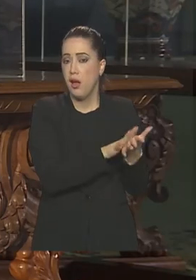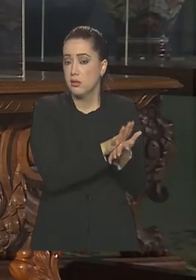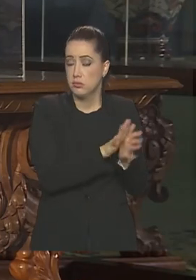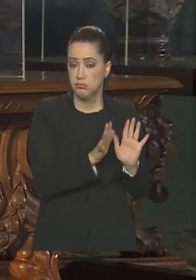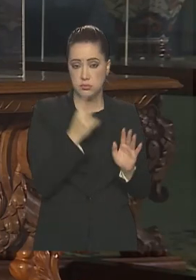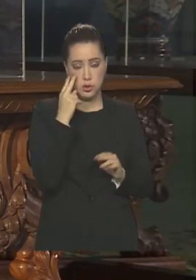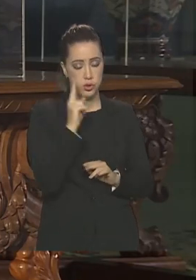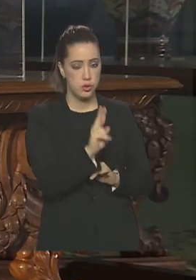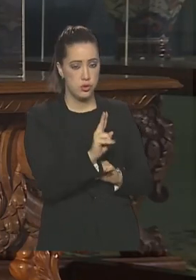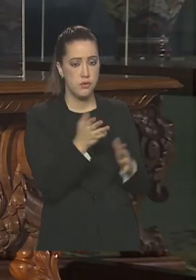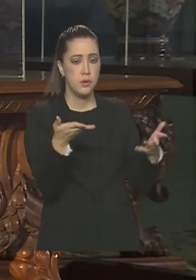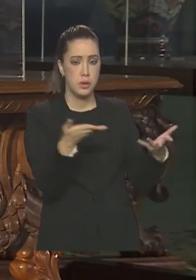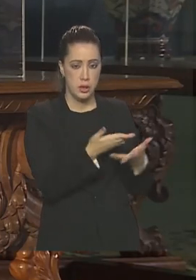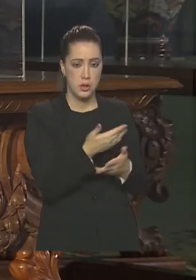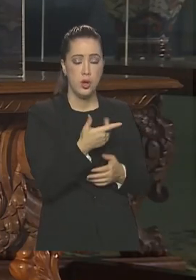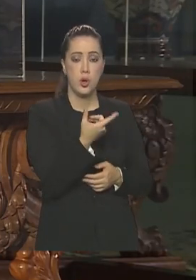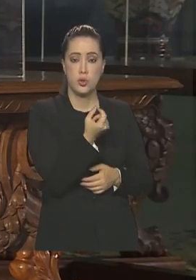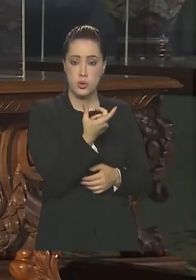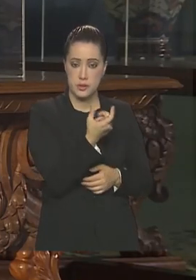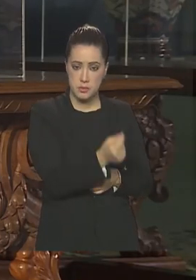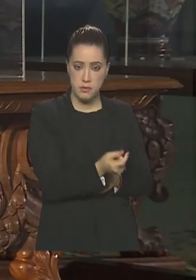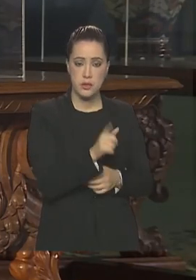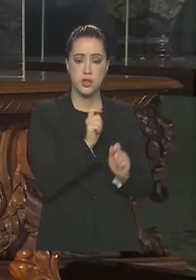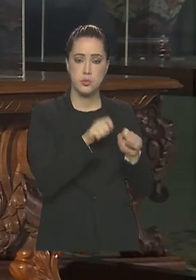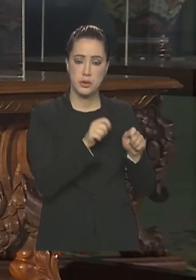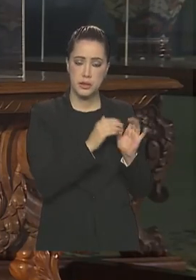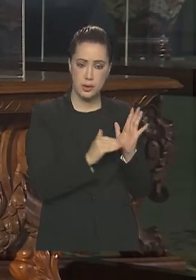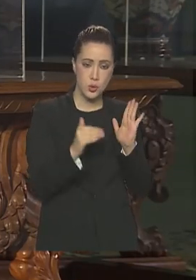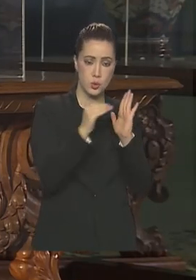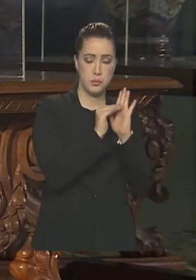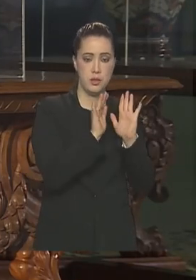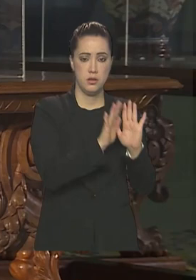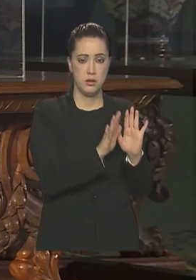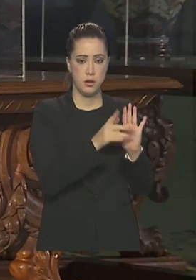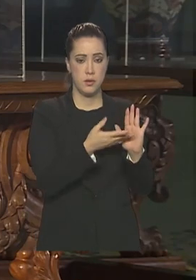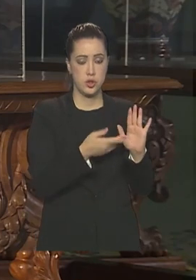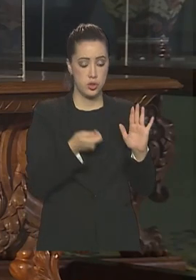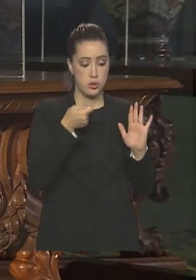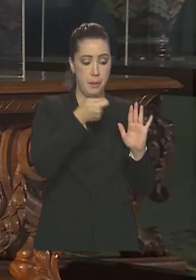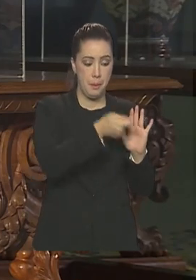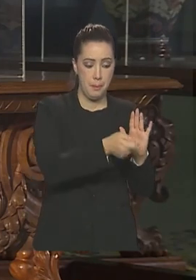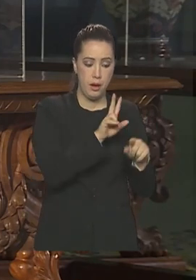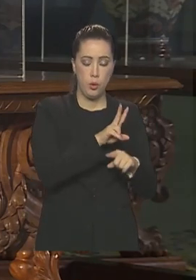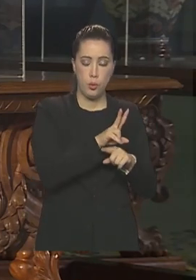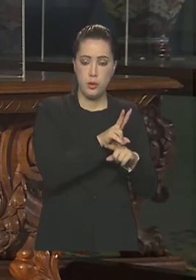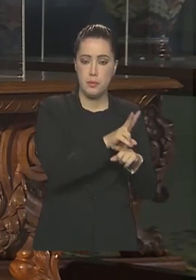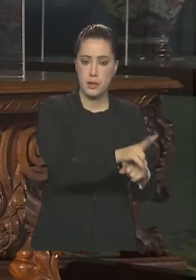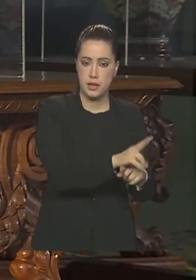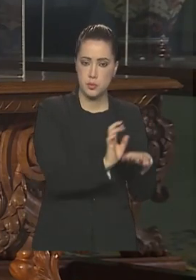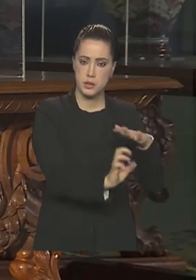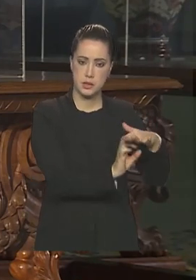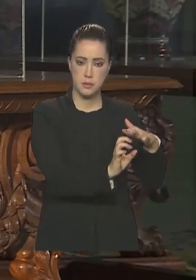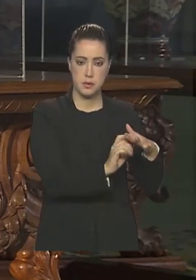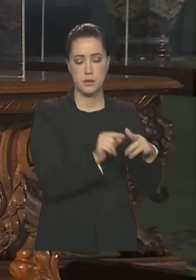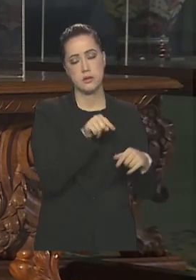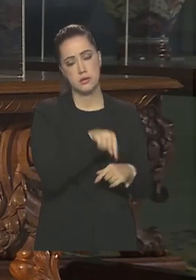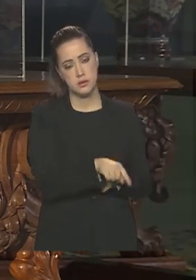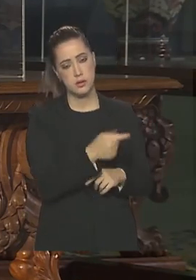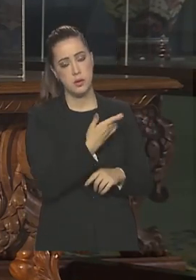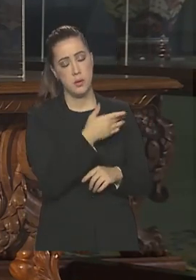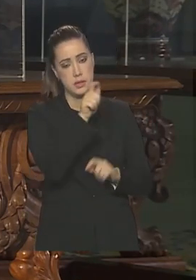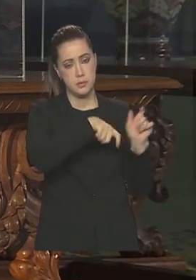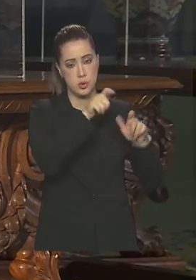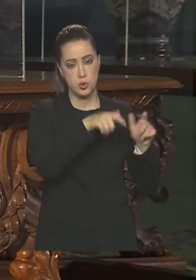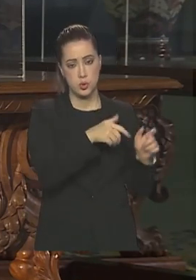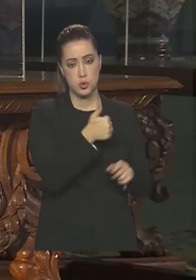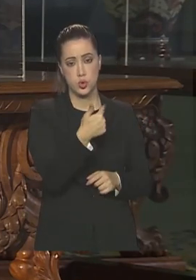na tarifa agora em 2020, antecipamos para distribuidoras e os consumidores, ao invés de pagarem nos próximos 12